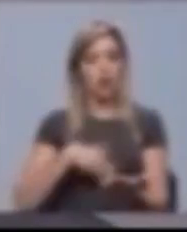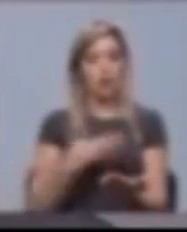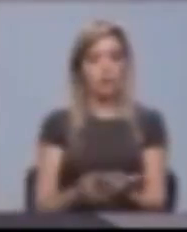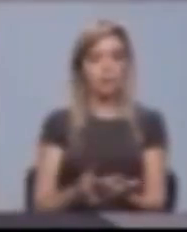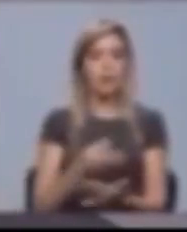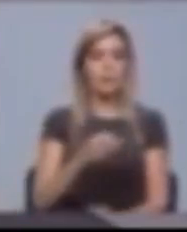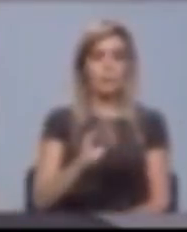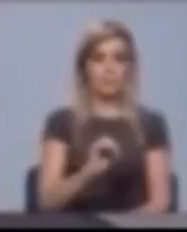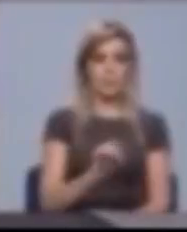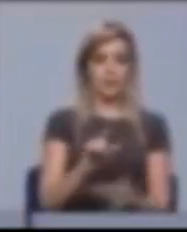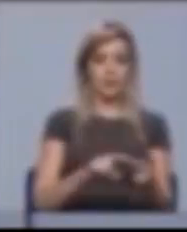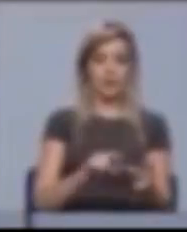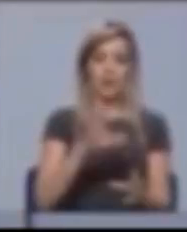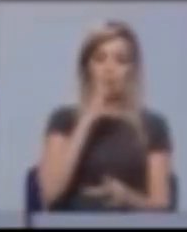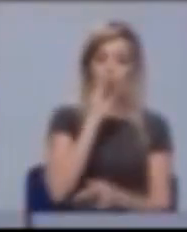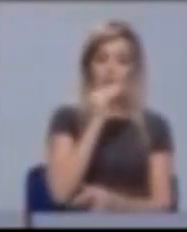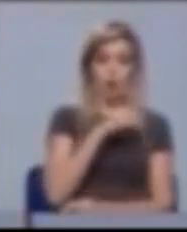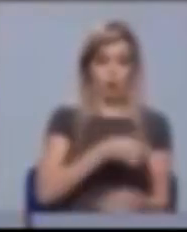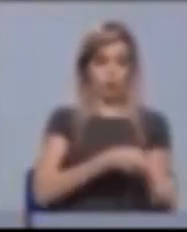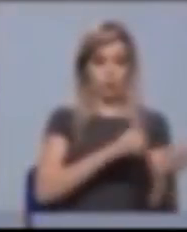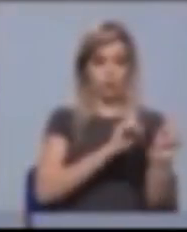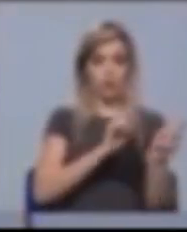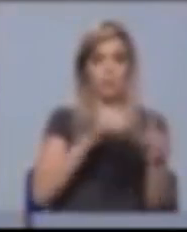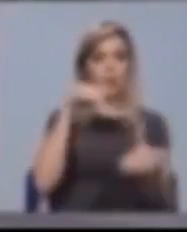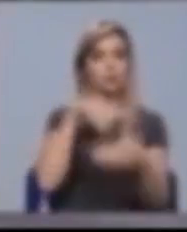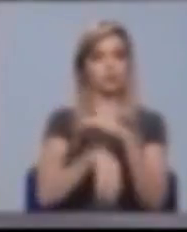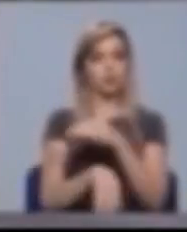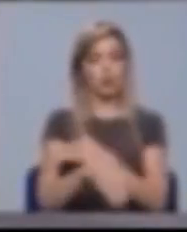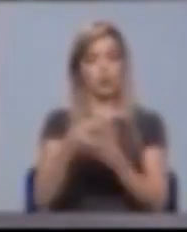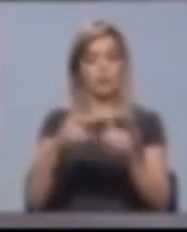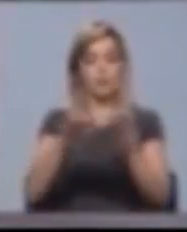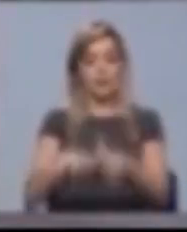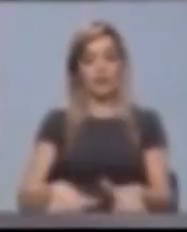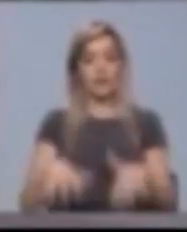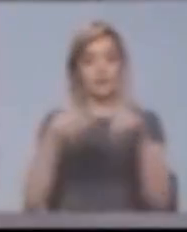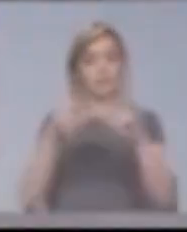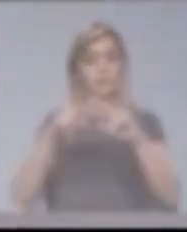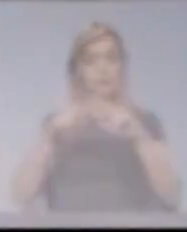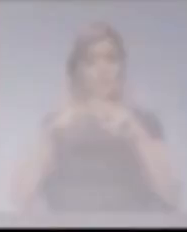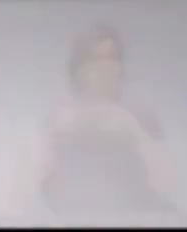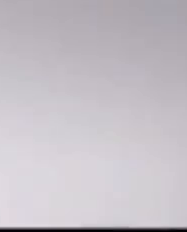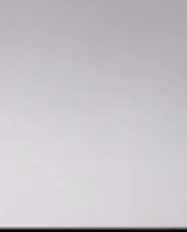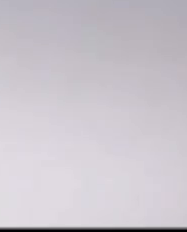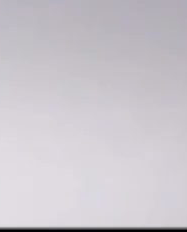do Partido Socialista para os estudantes de Câmara de Lobos foi chumbada pela Assembleia Municipal.